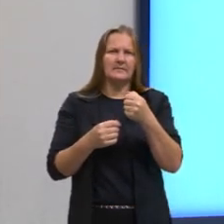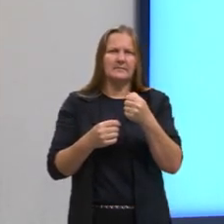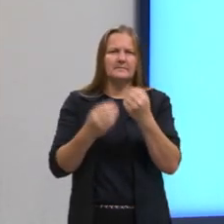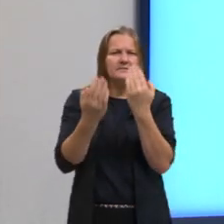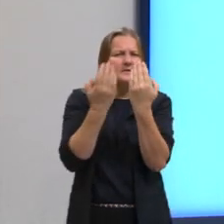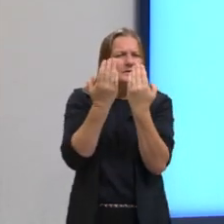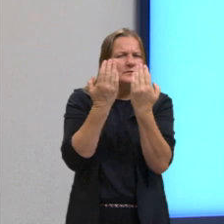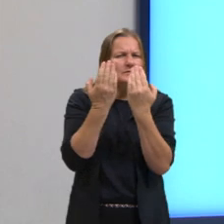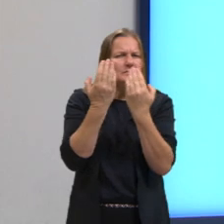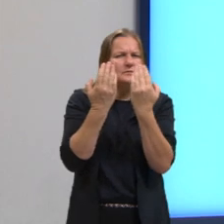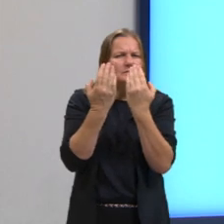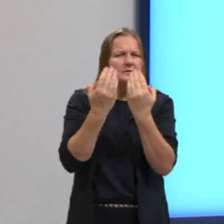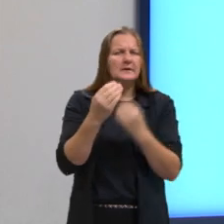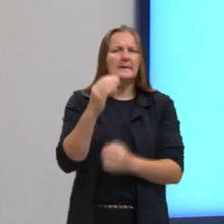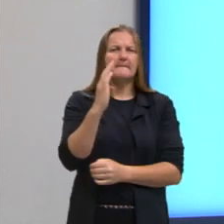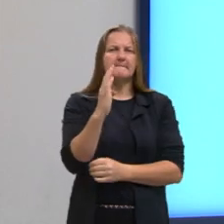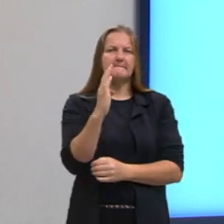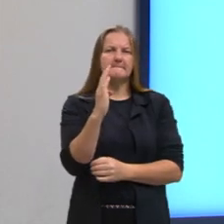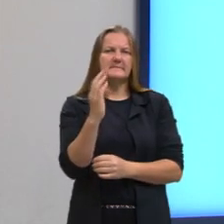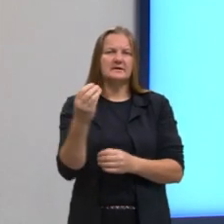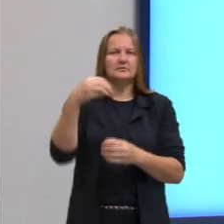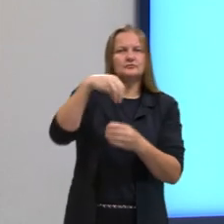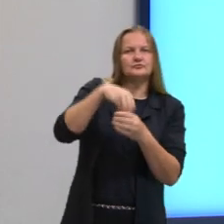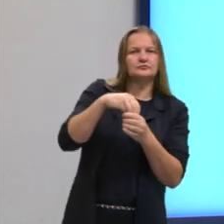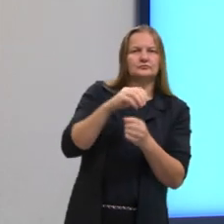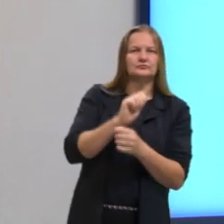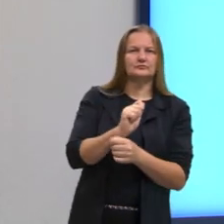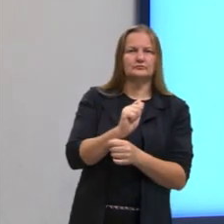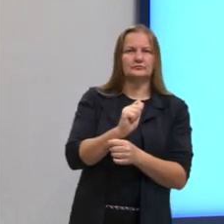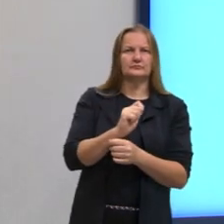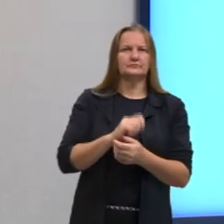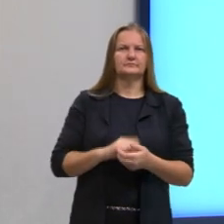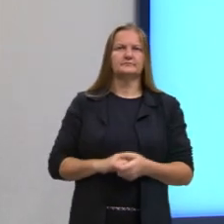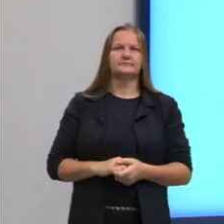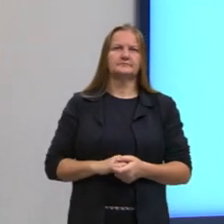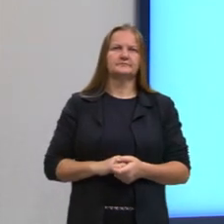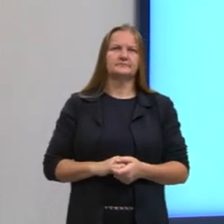equivale dizer que B está contido em ar-ar